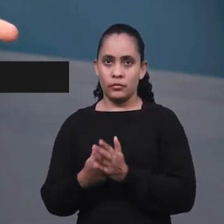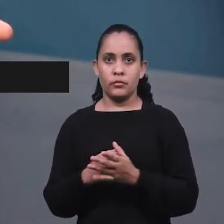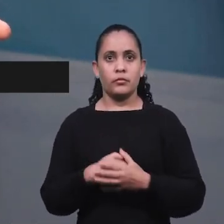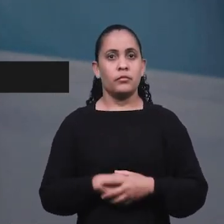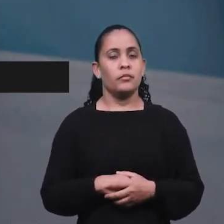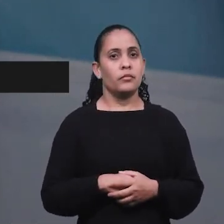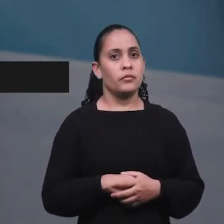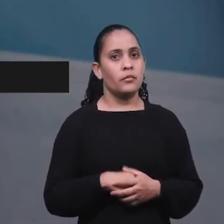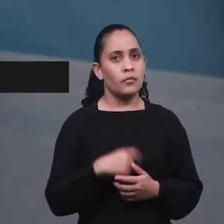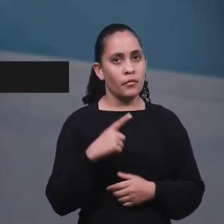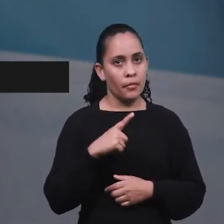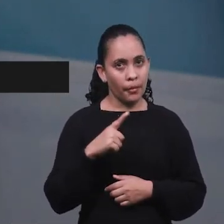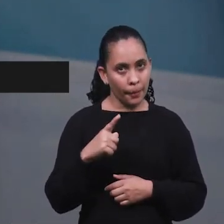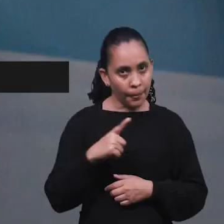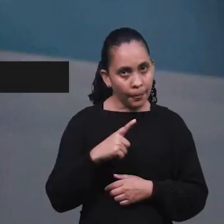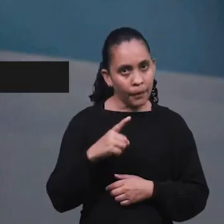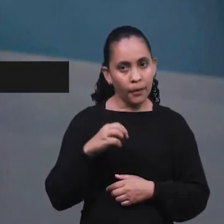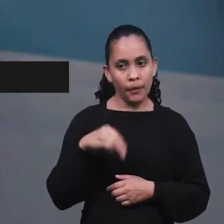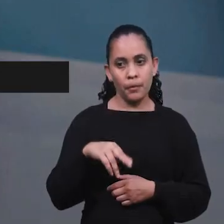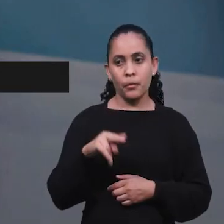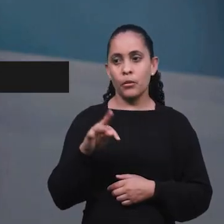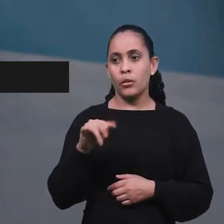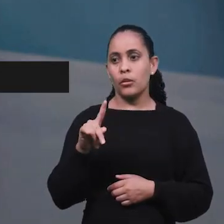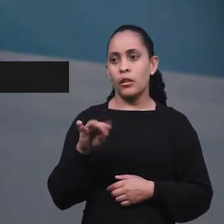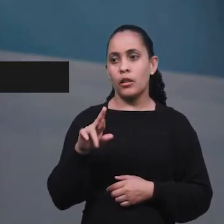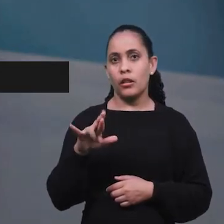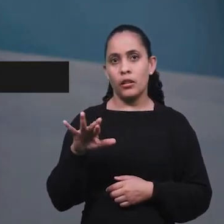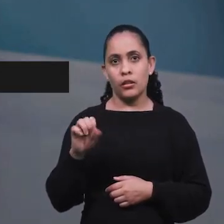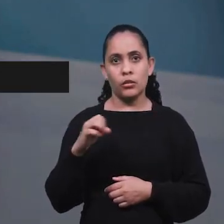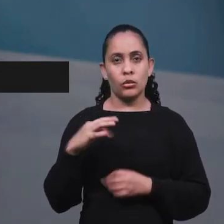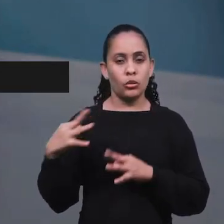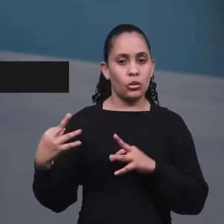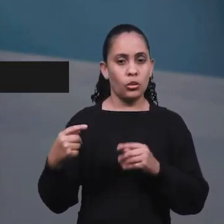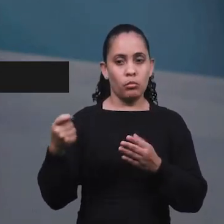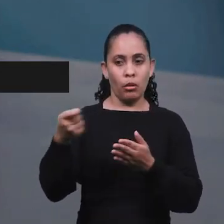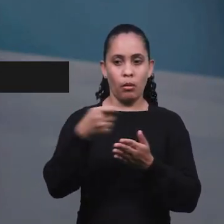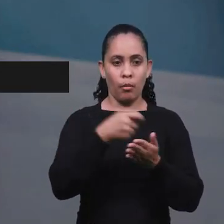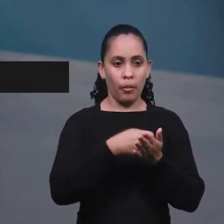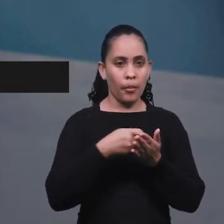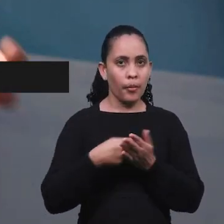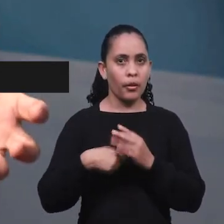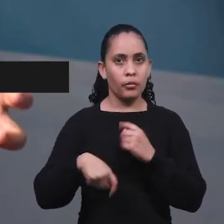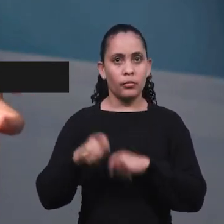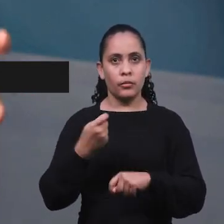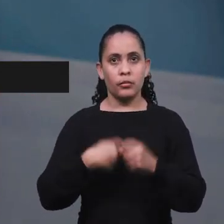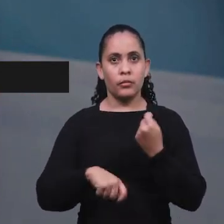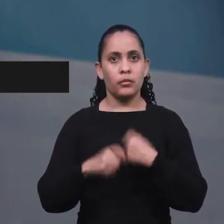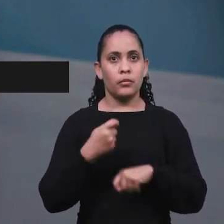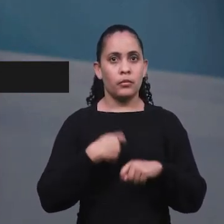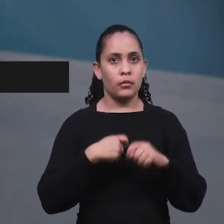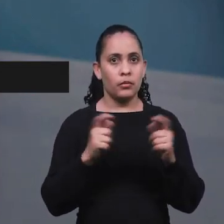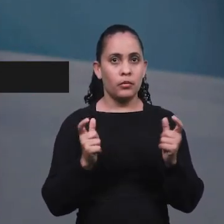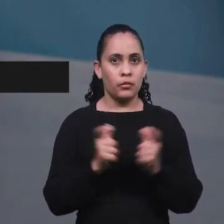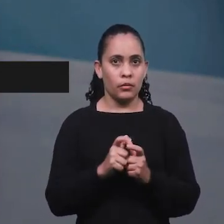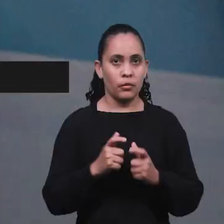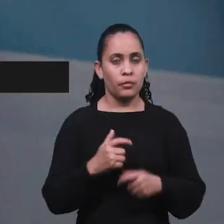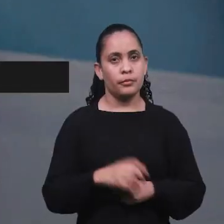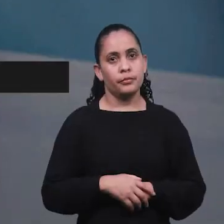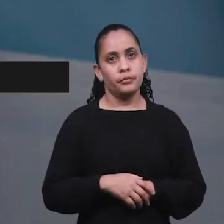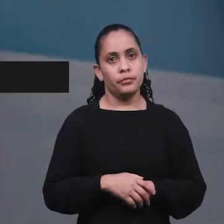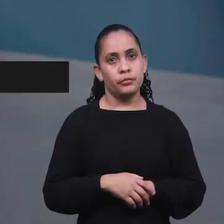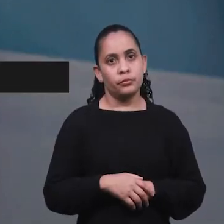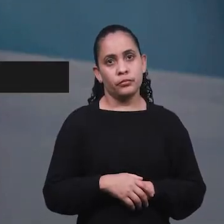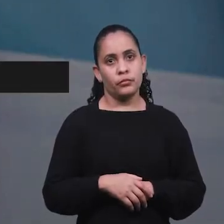você contratou R$1 milhão. Por quê? Existe uma coisa chamada de mutualismo, é toda a sociedade contribuindo as seguradoras fazendo a gestão para que o risco seja